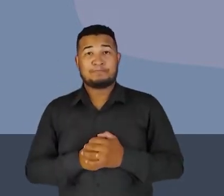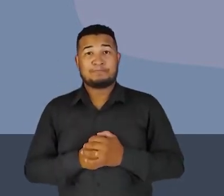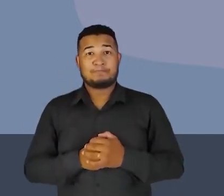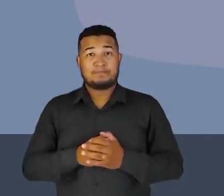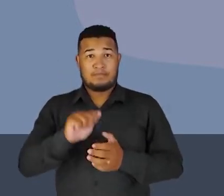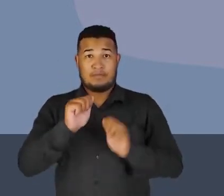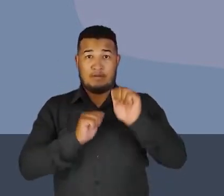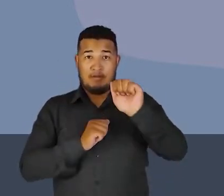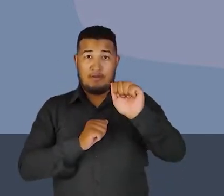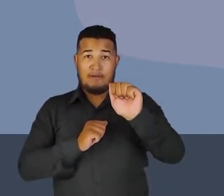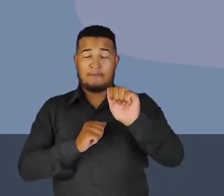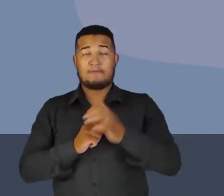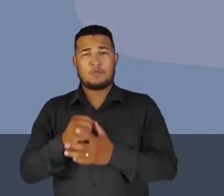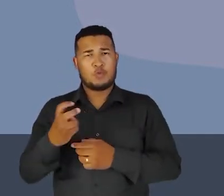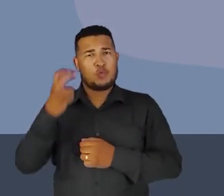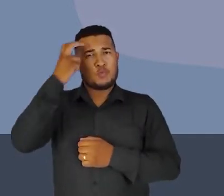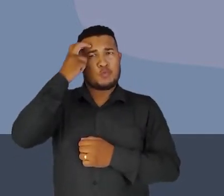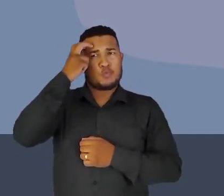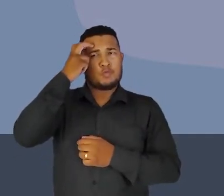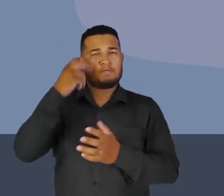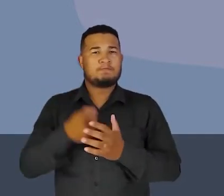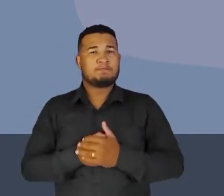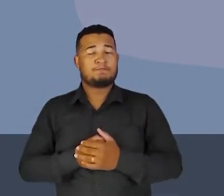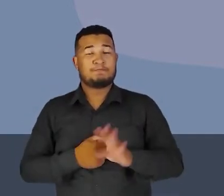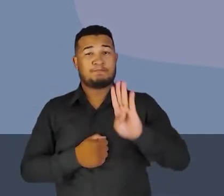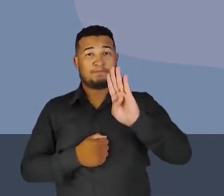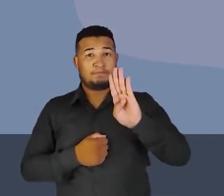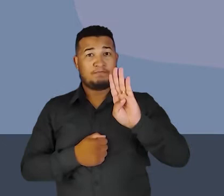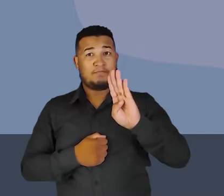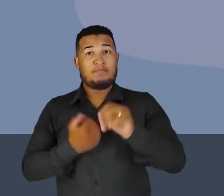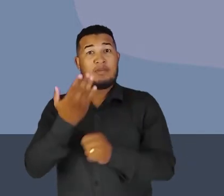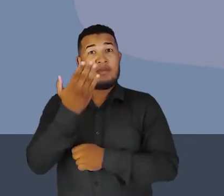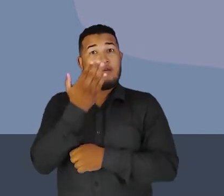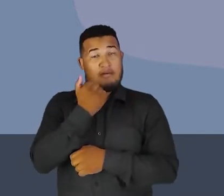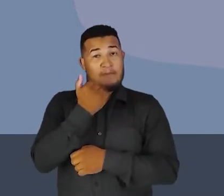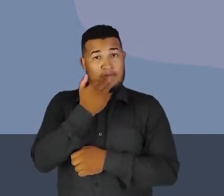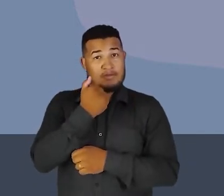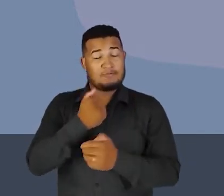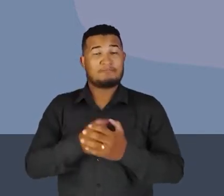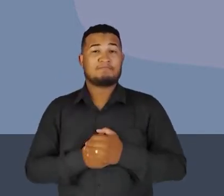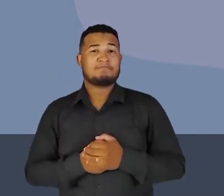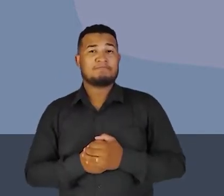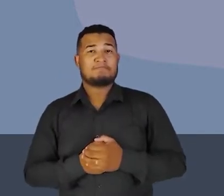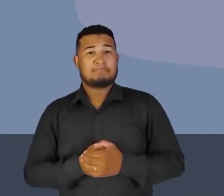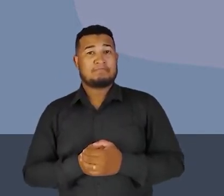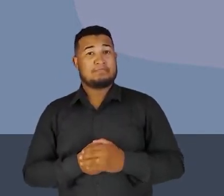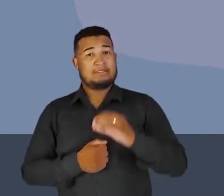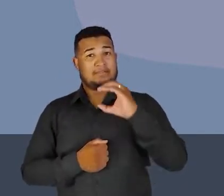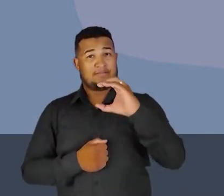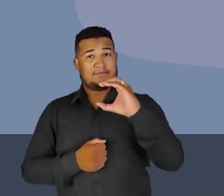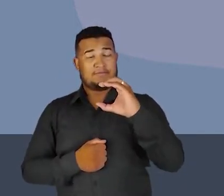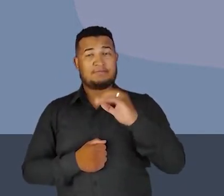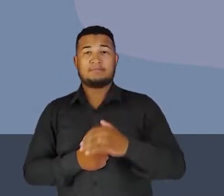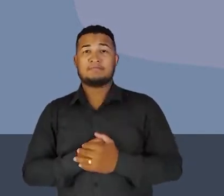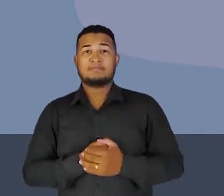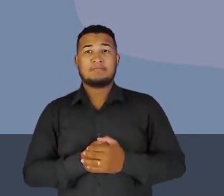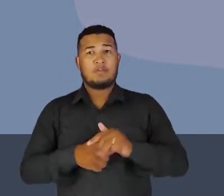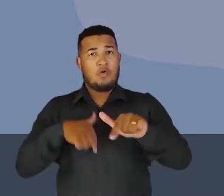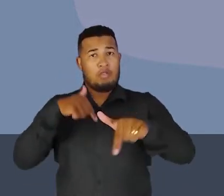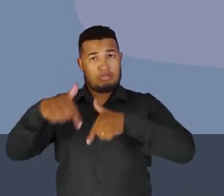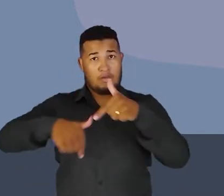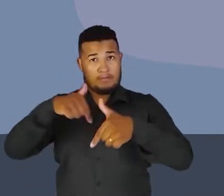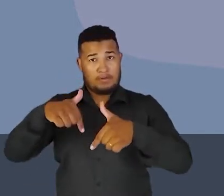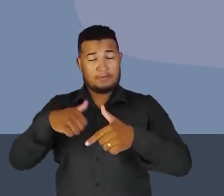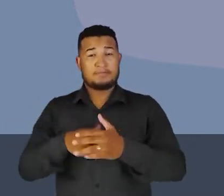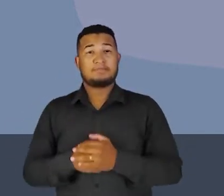Letra A cultura. Letra B, a alimentação. Letra C, o